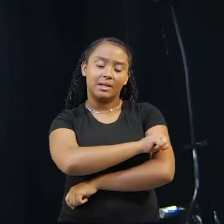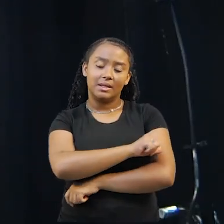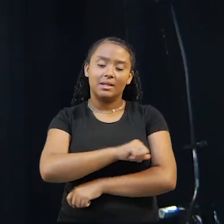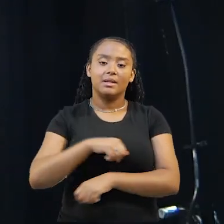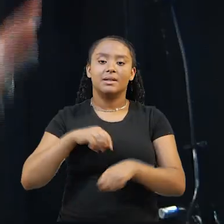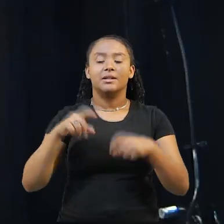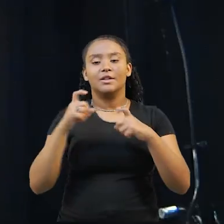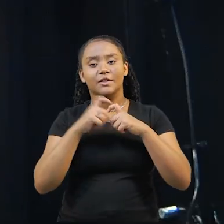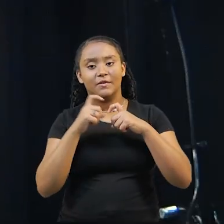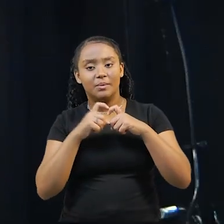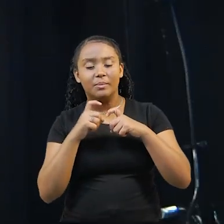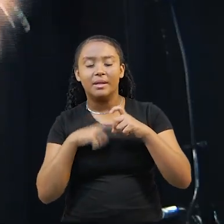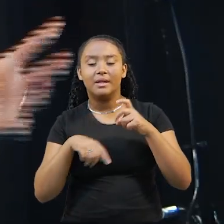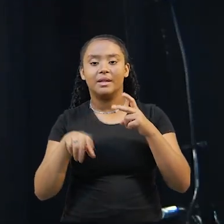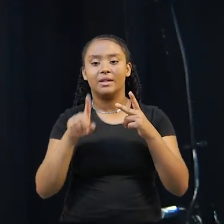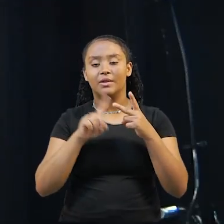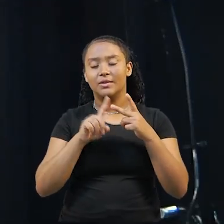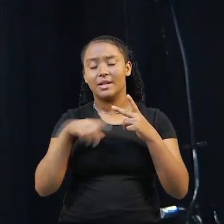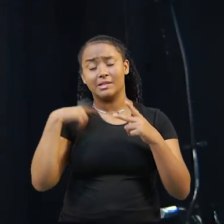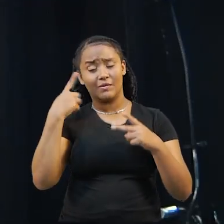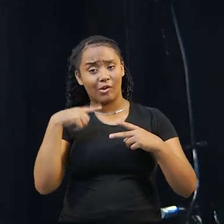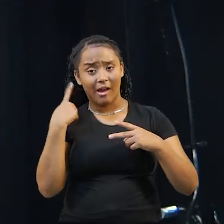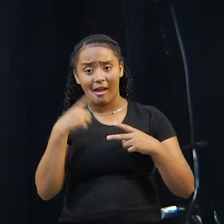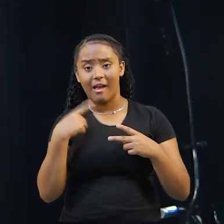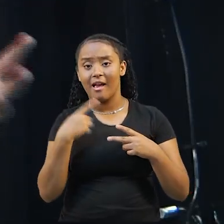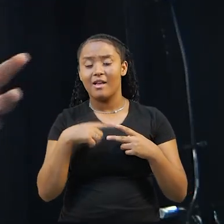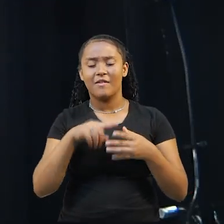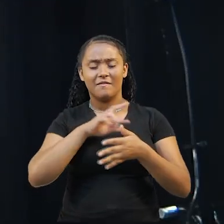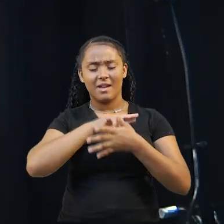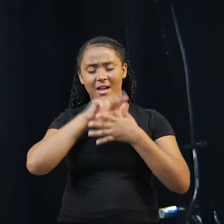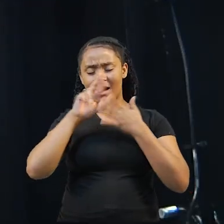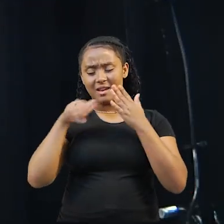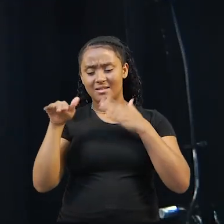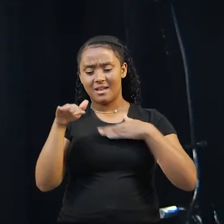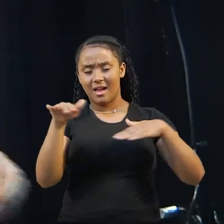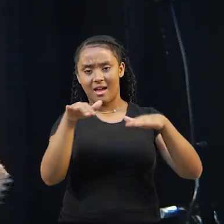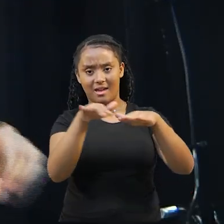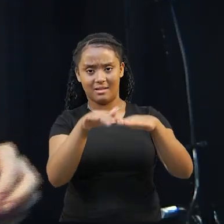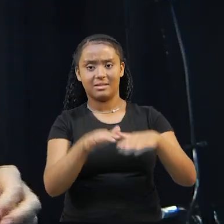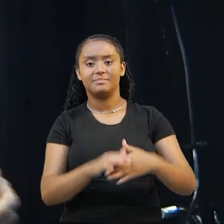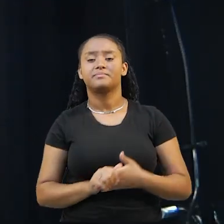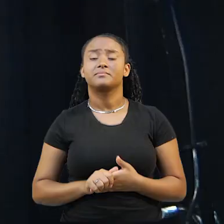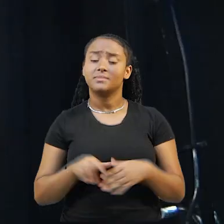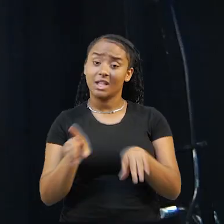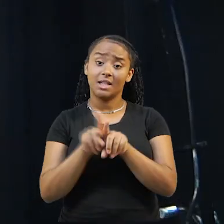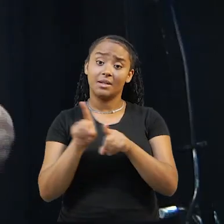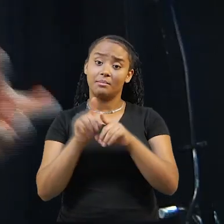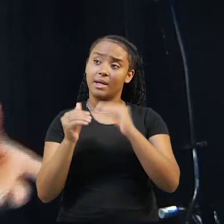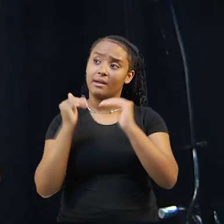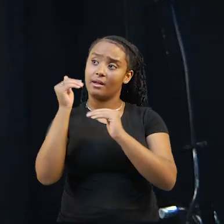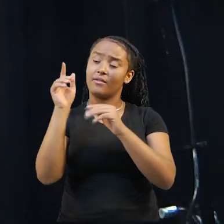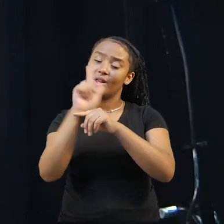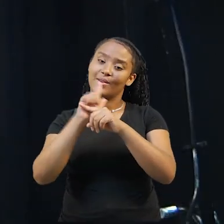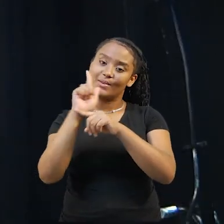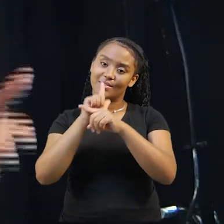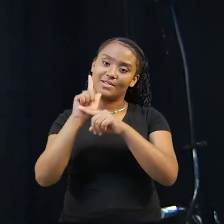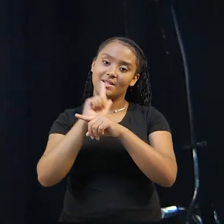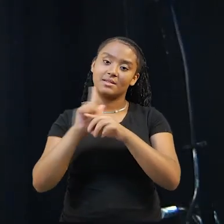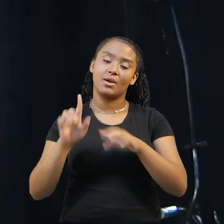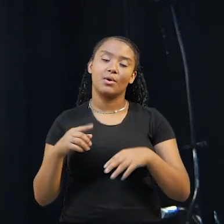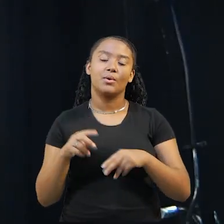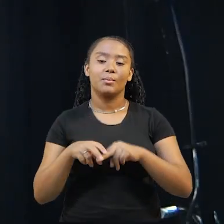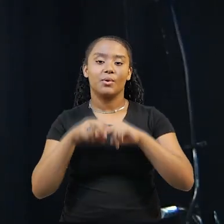médicos, enfermeiros, enfim, advogados, né, uma série de formações fazendo gestão. Essas competências,